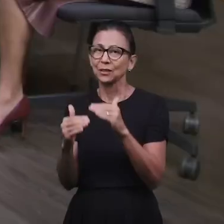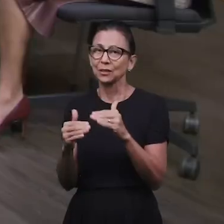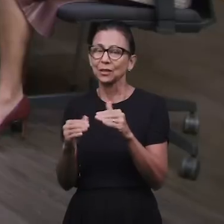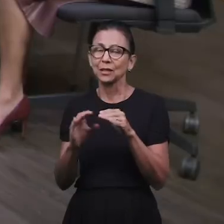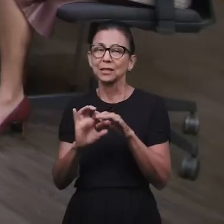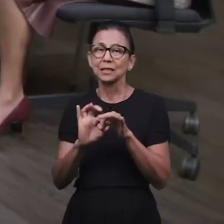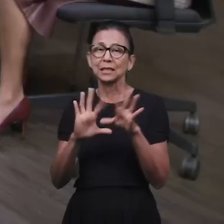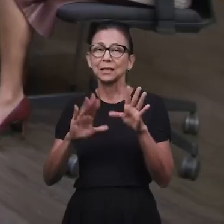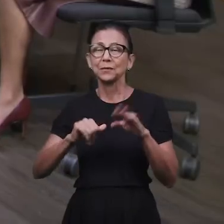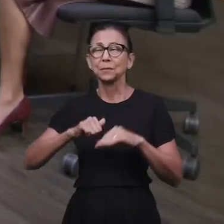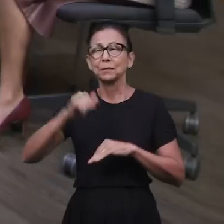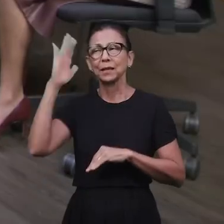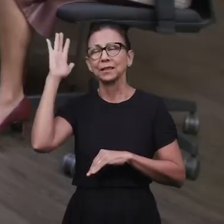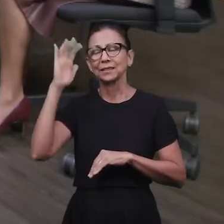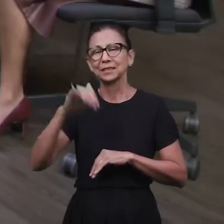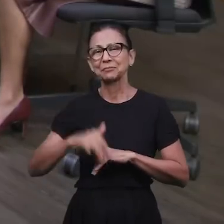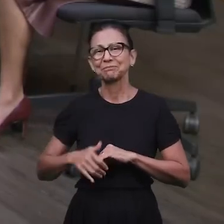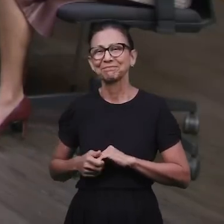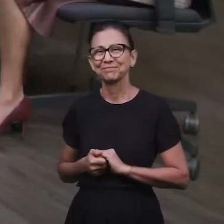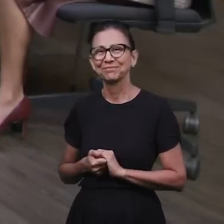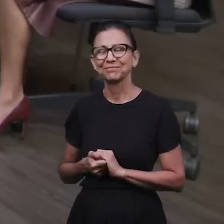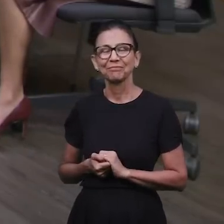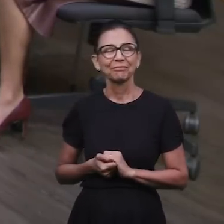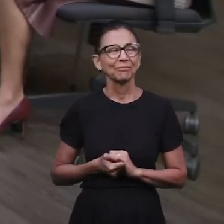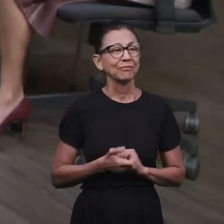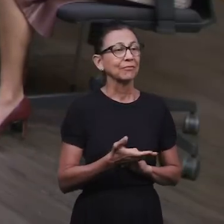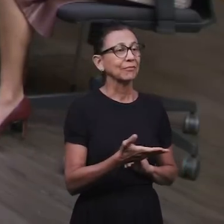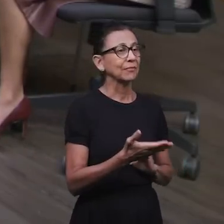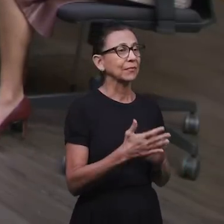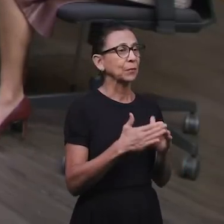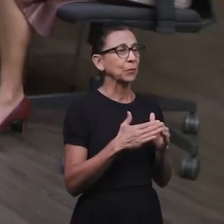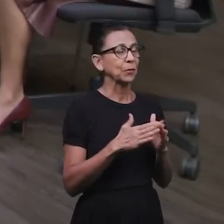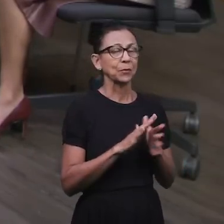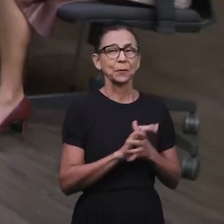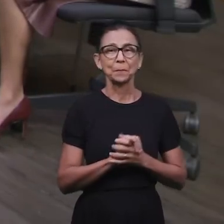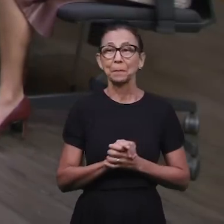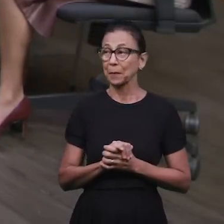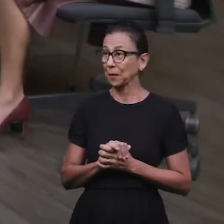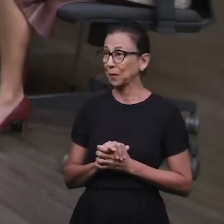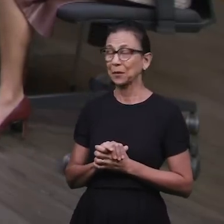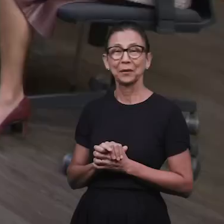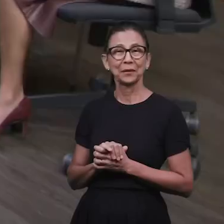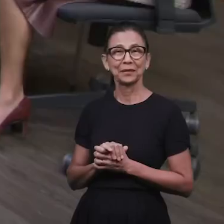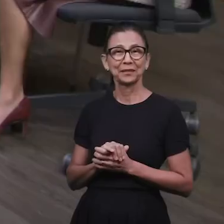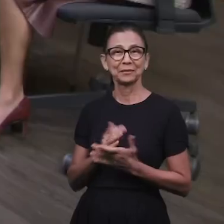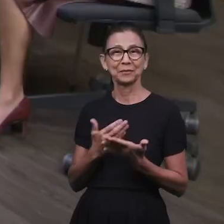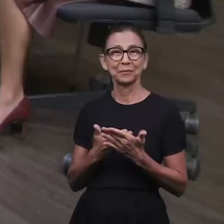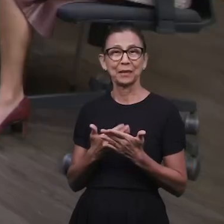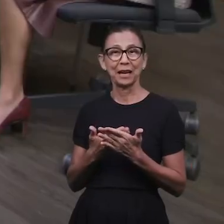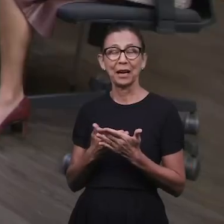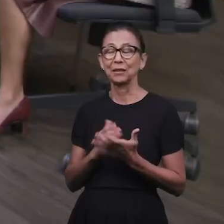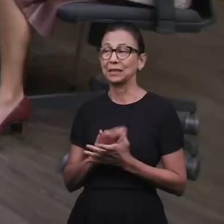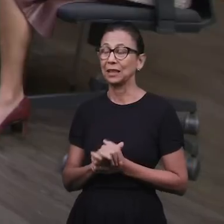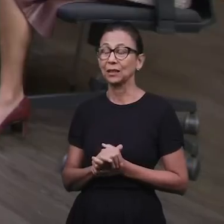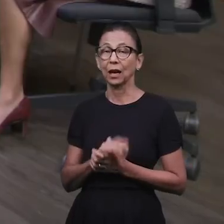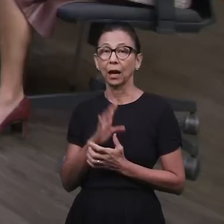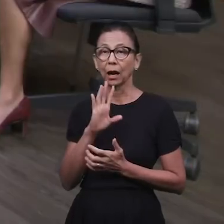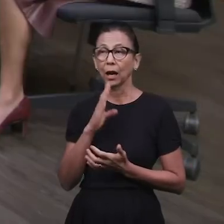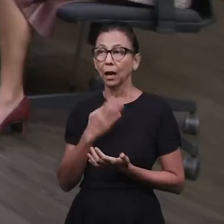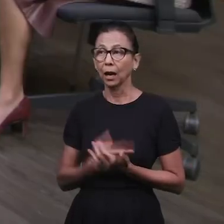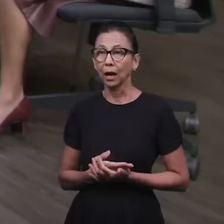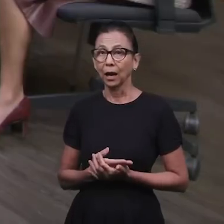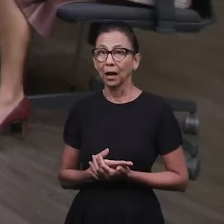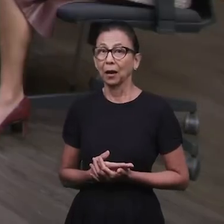sem palavras, que eu aprendi toda a história de Corinto. E eu queria só, antes de chamar o Lucas para fazer a pergunta, falar